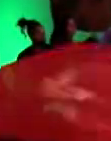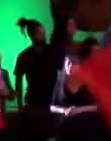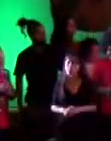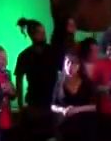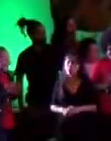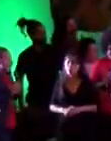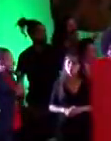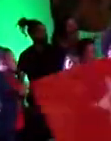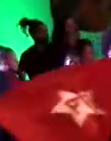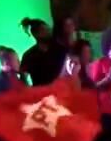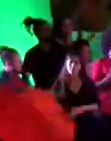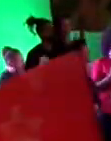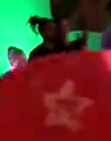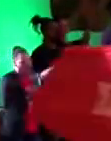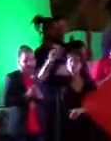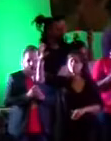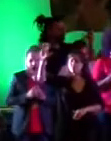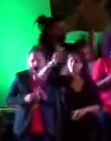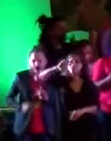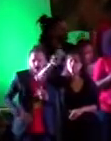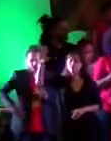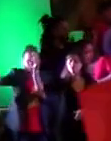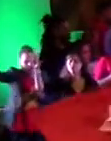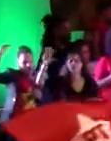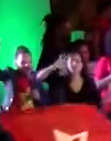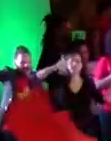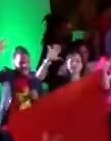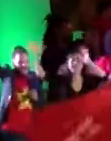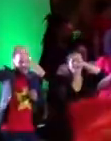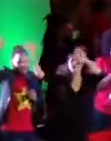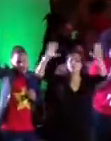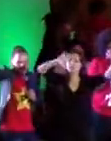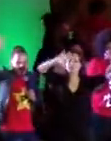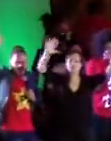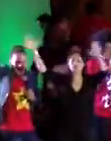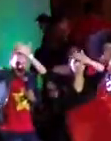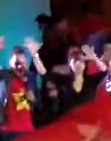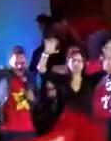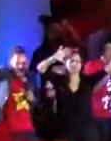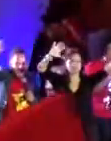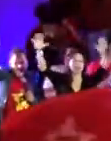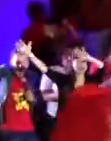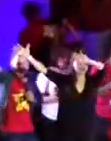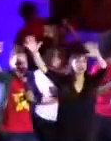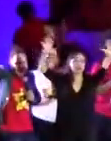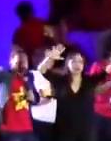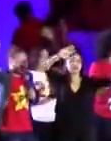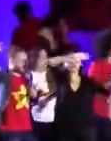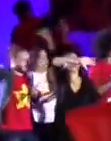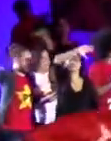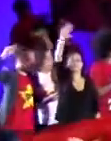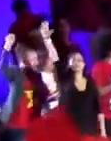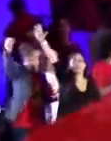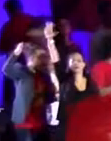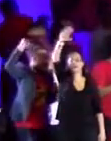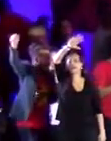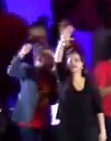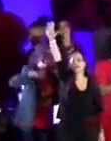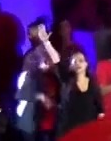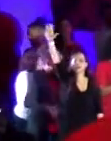Lula, Lula, olê, olê, olê, olá,